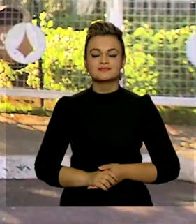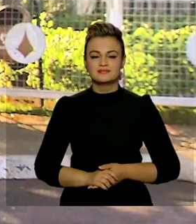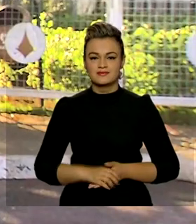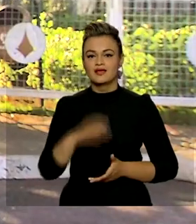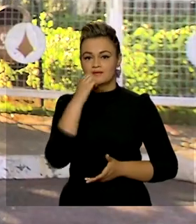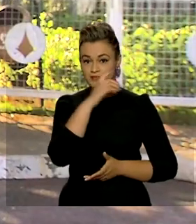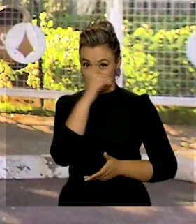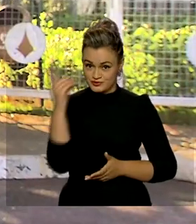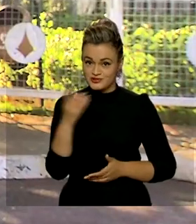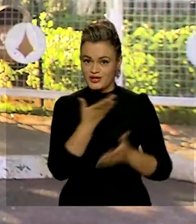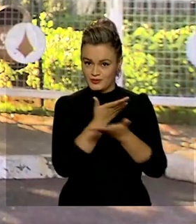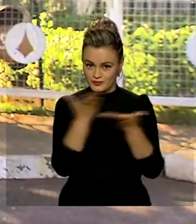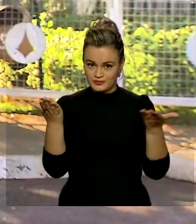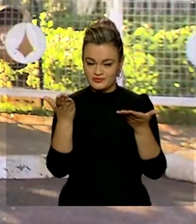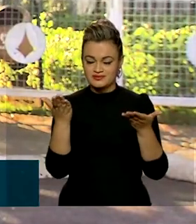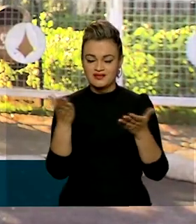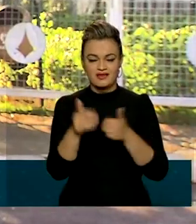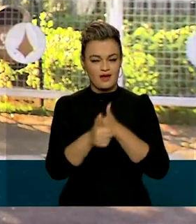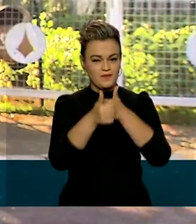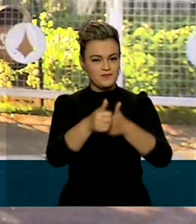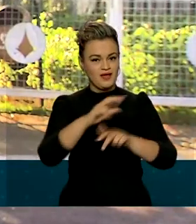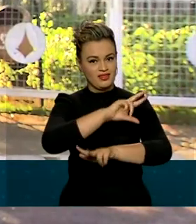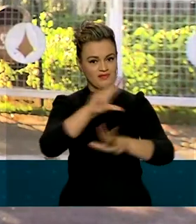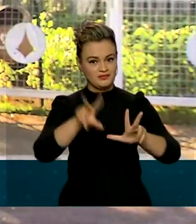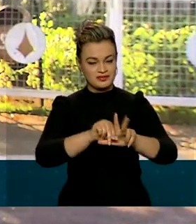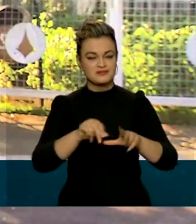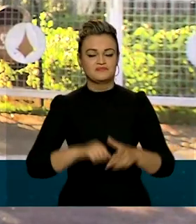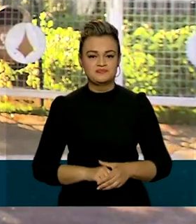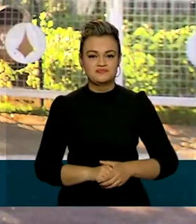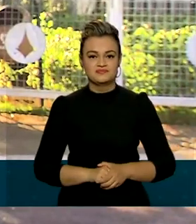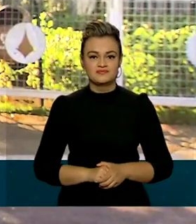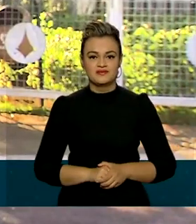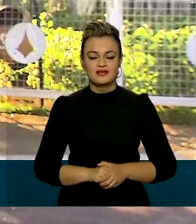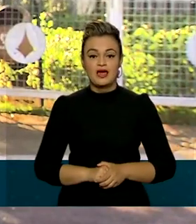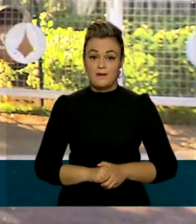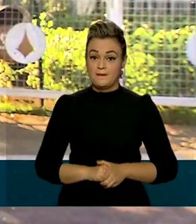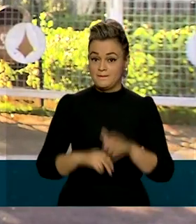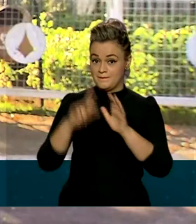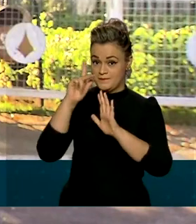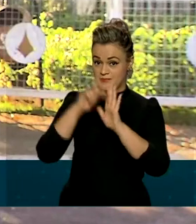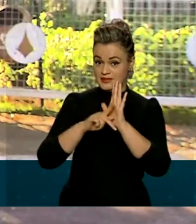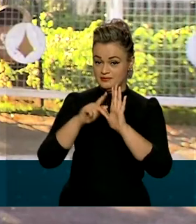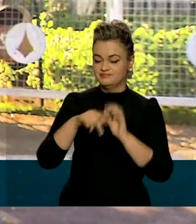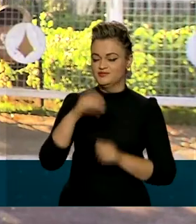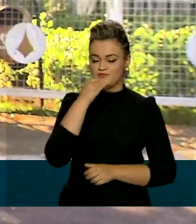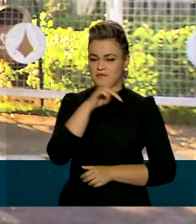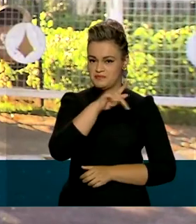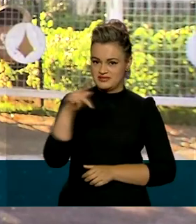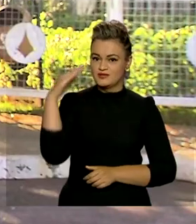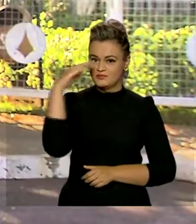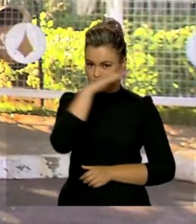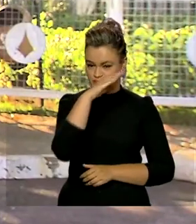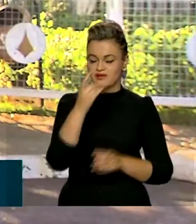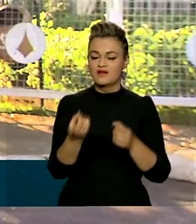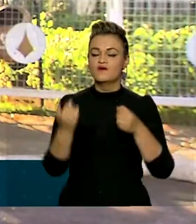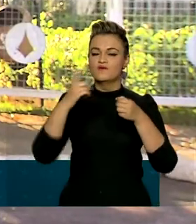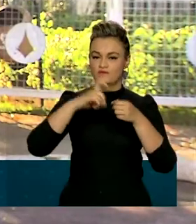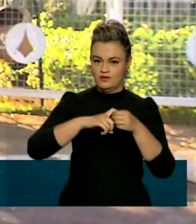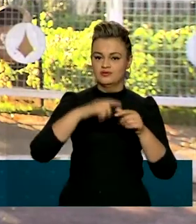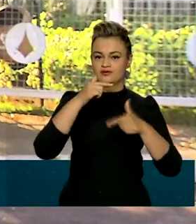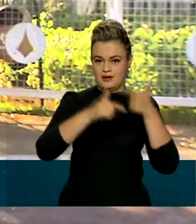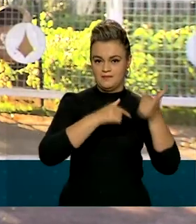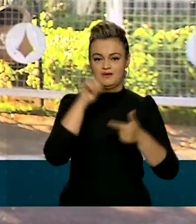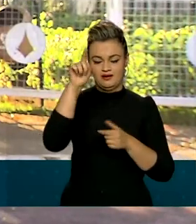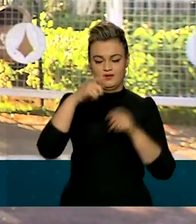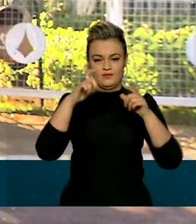Bom dia, Renata. Bom dia para todo mundo que acompanha a TV Brasil. O presidente Jair Bolsonaro disse que já retorna hoje aos trabalhos lá no